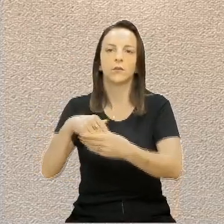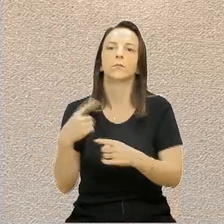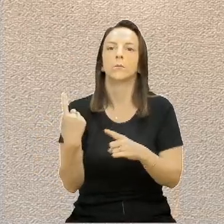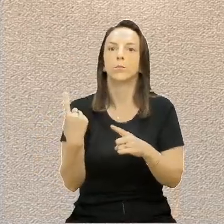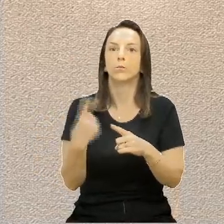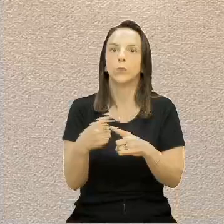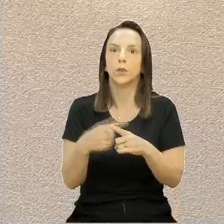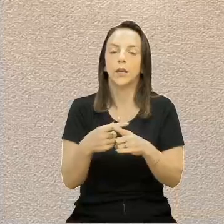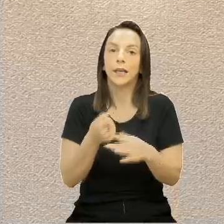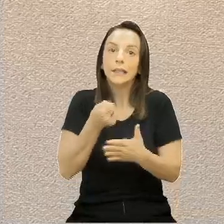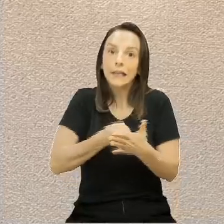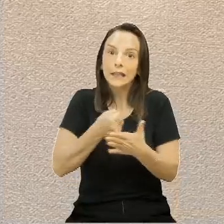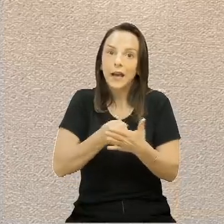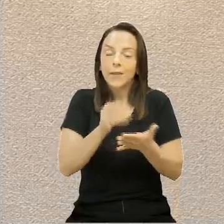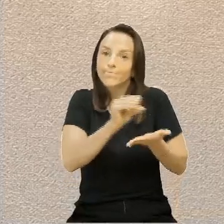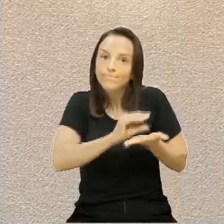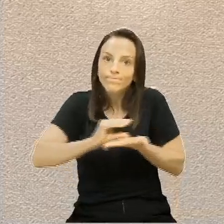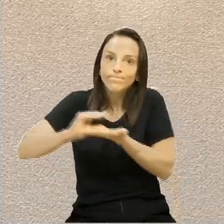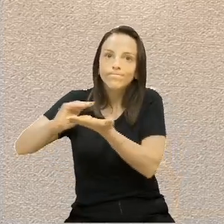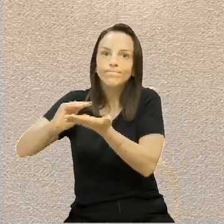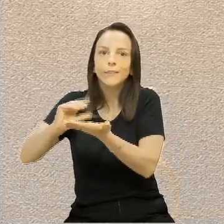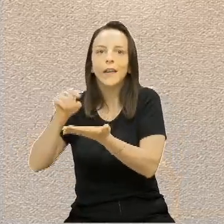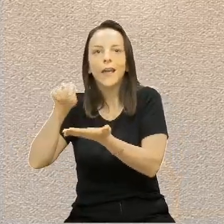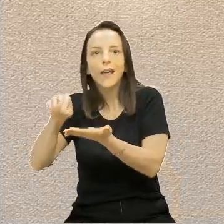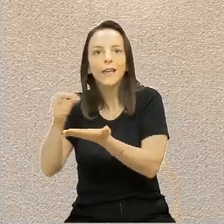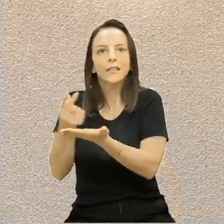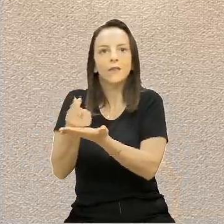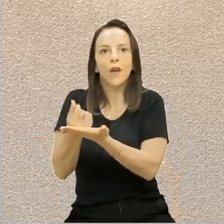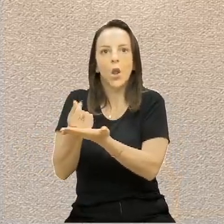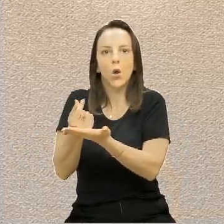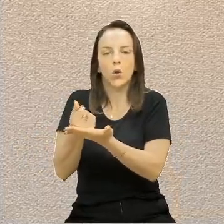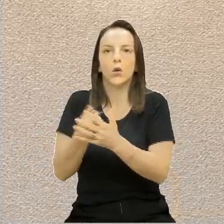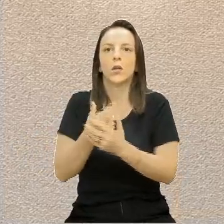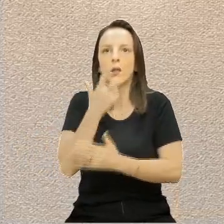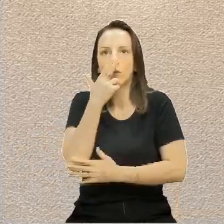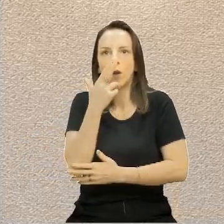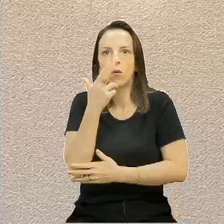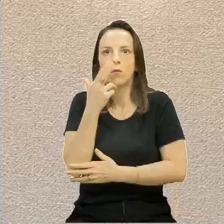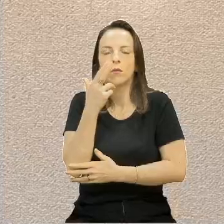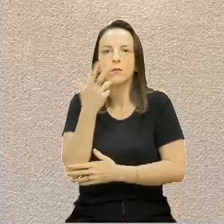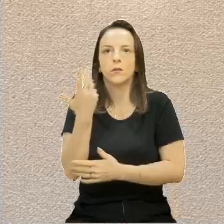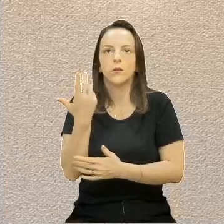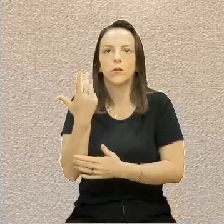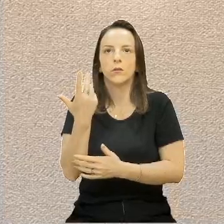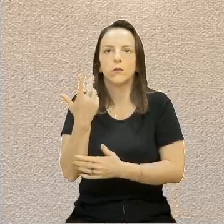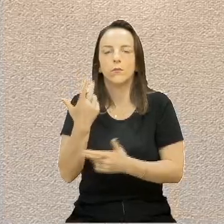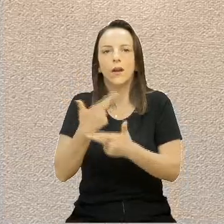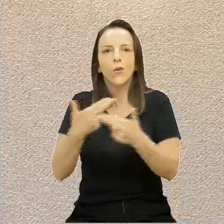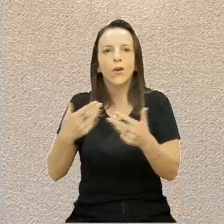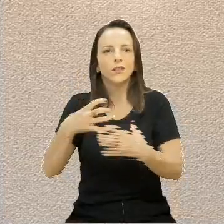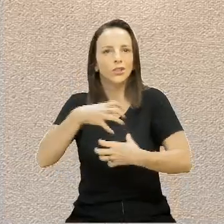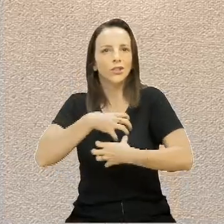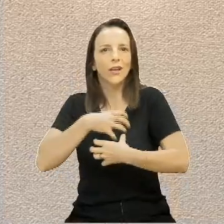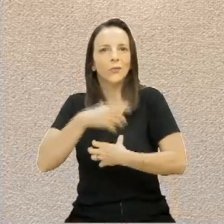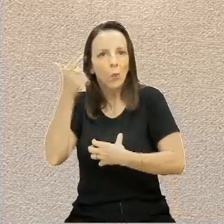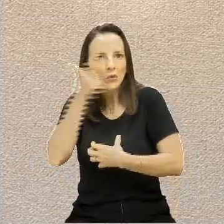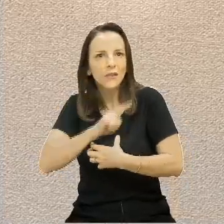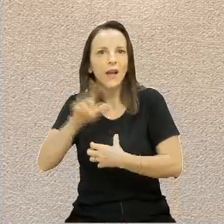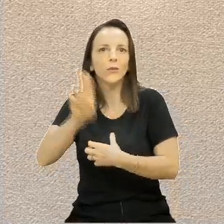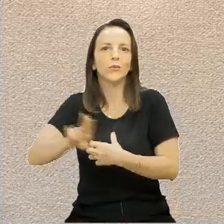de subsidiar esse valor que fique módico para a população e para o trabalhador poder usar.